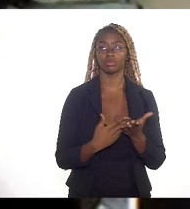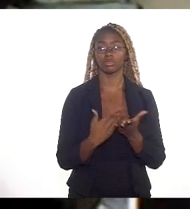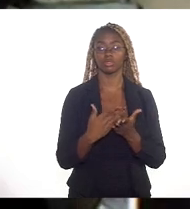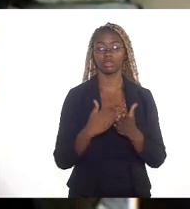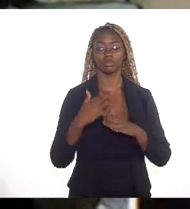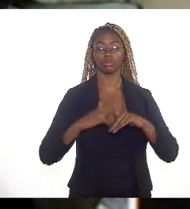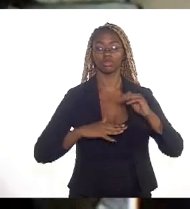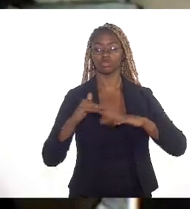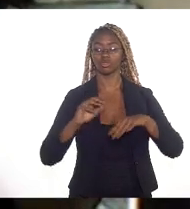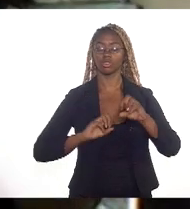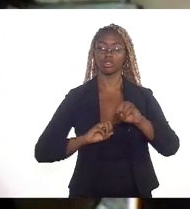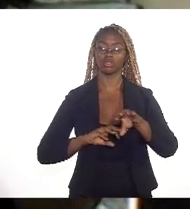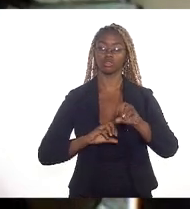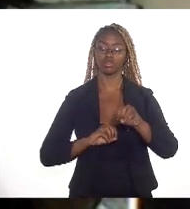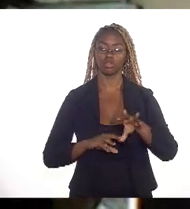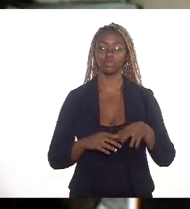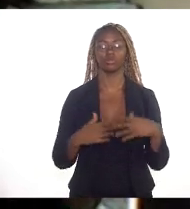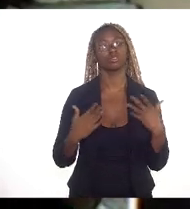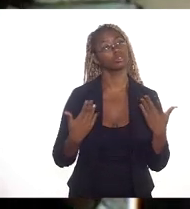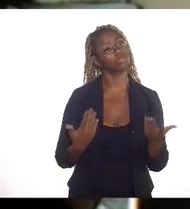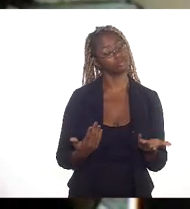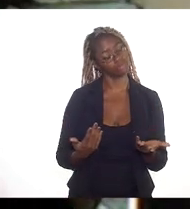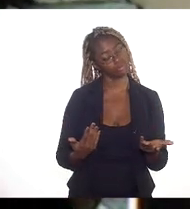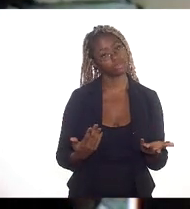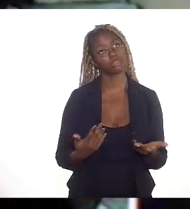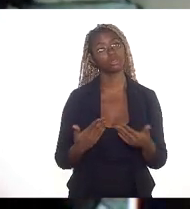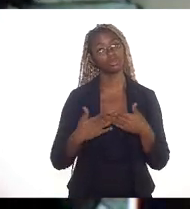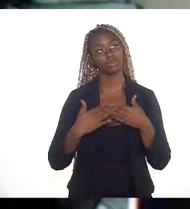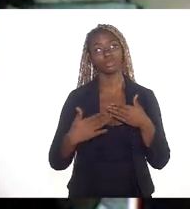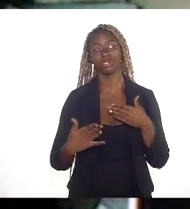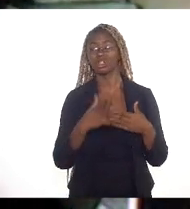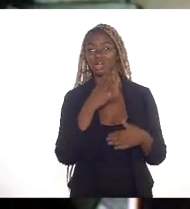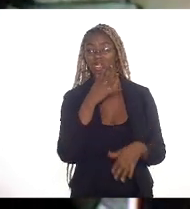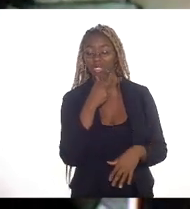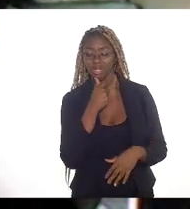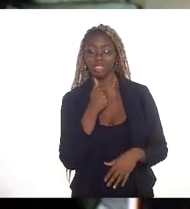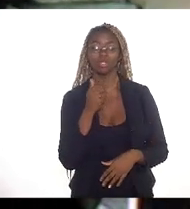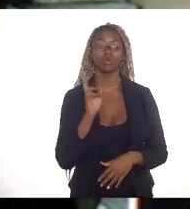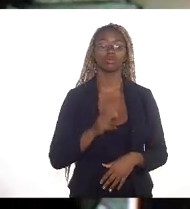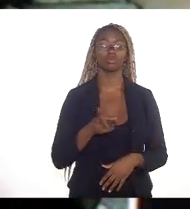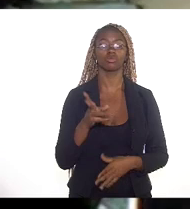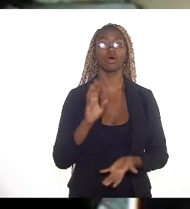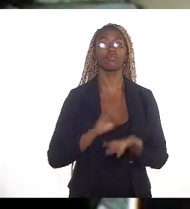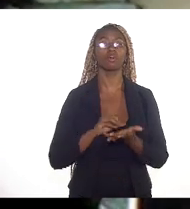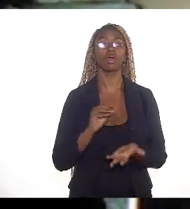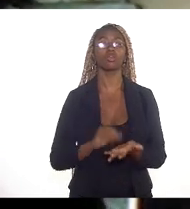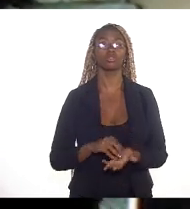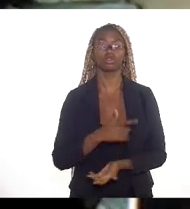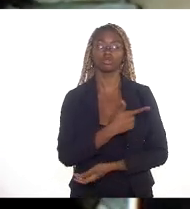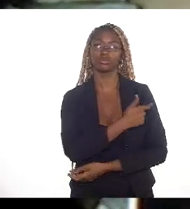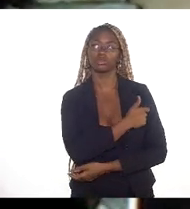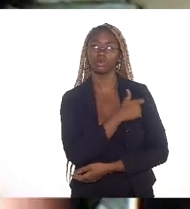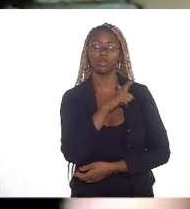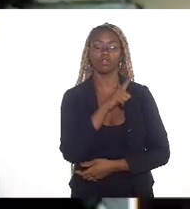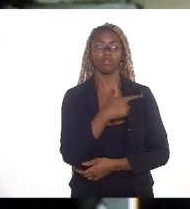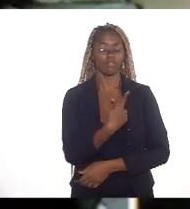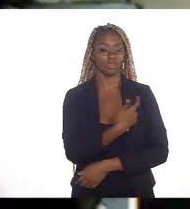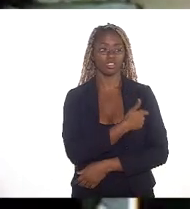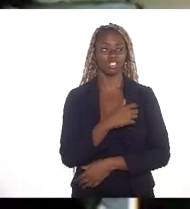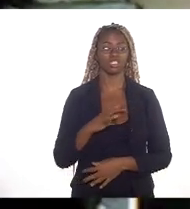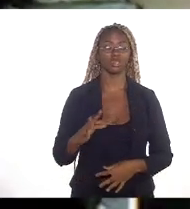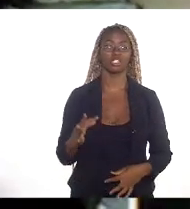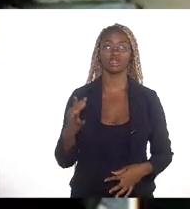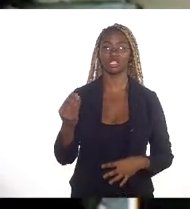dos profissionais de educação. Só que esse é um processo lento, porque continua faltando vacina para vacinar o